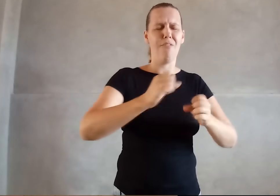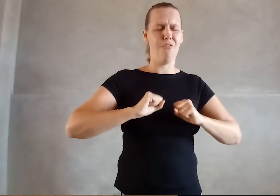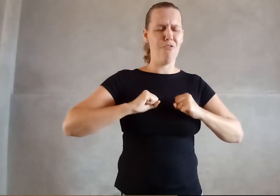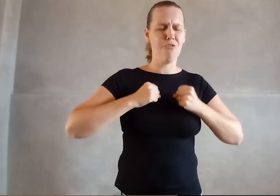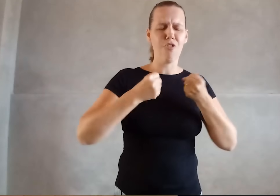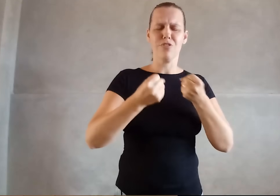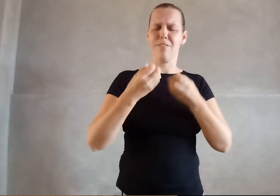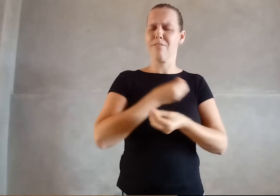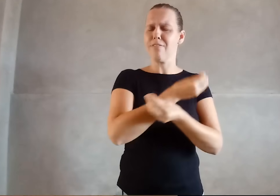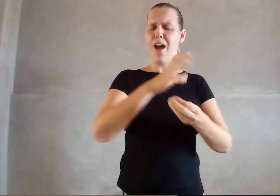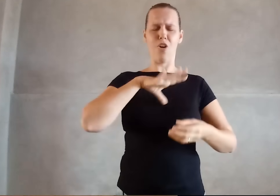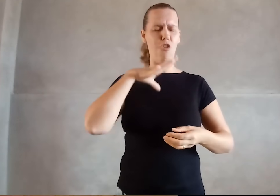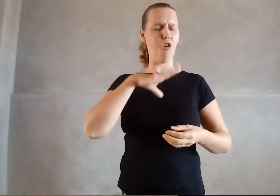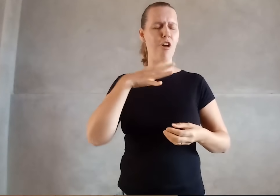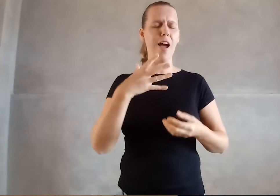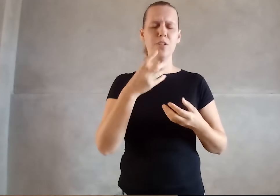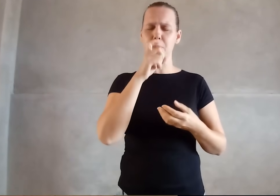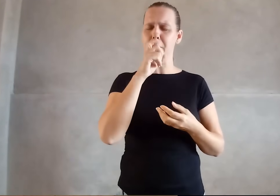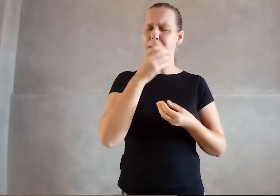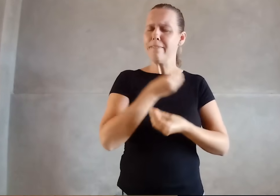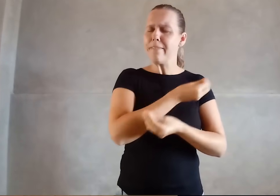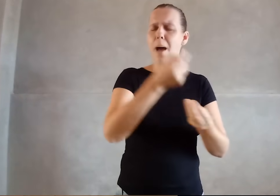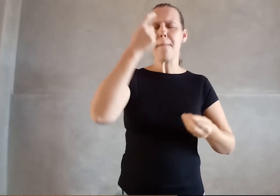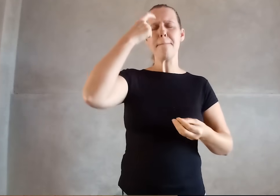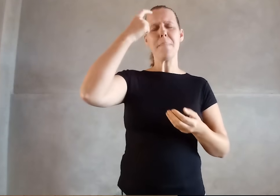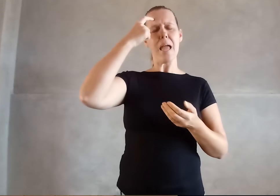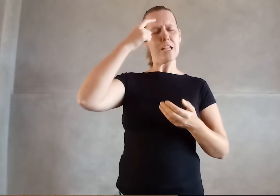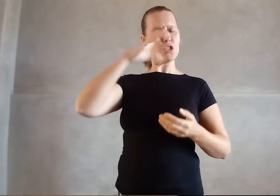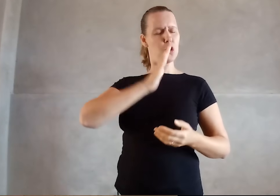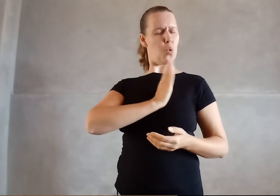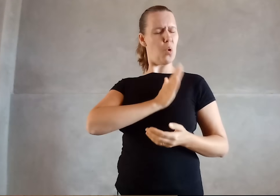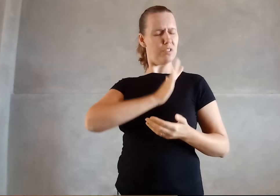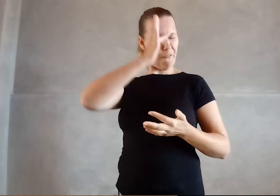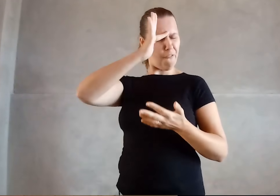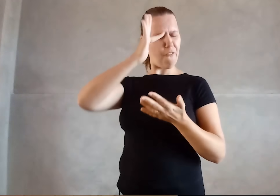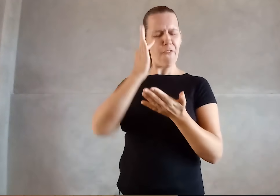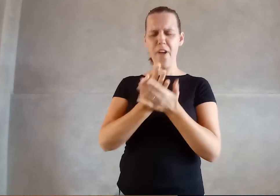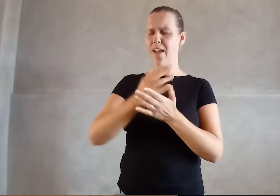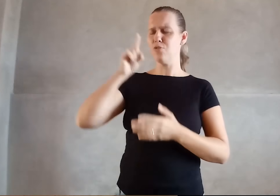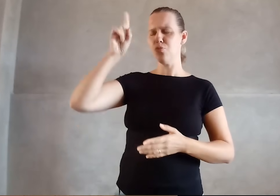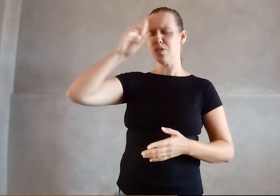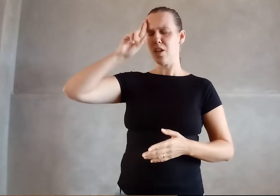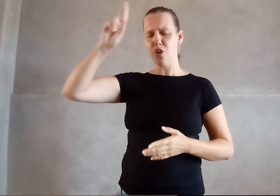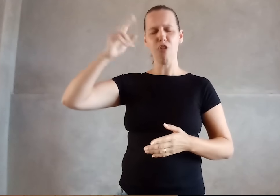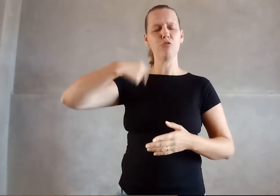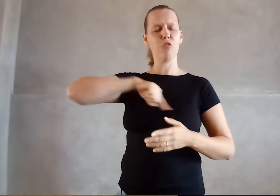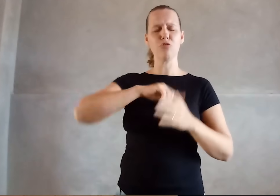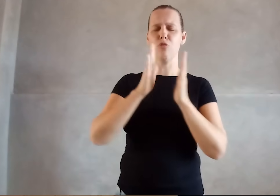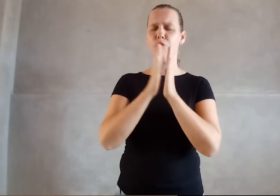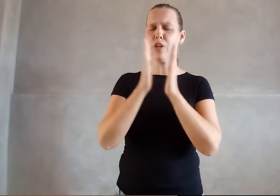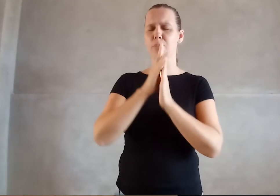coração cheios de fé no Senhor. É a nossa oração em nome de Jesus. Amém, amém e